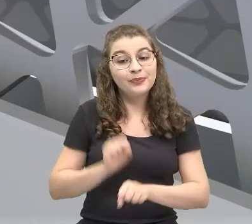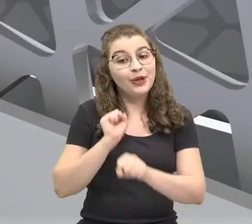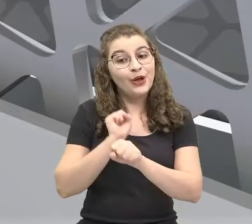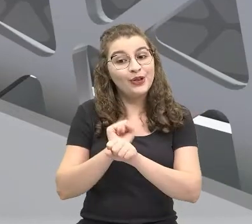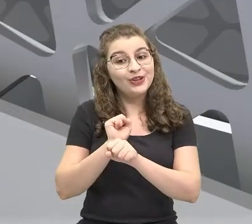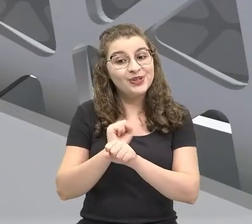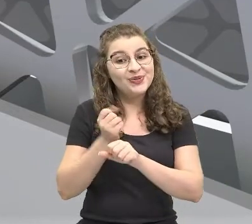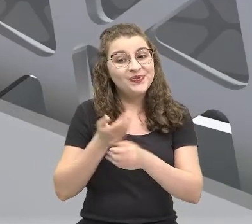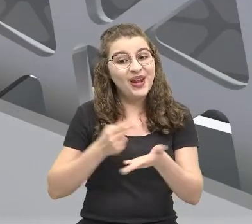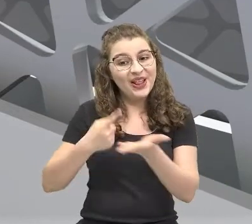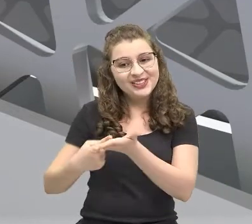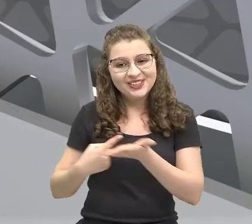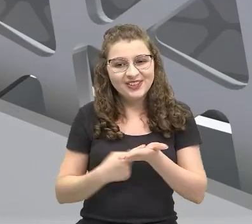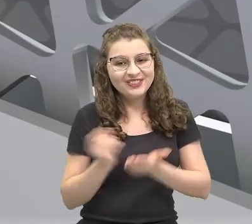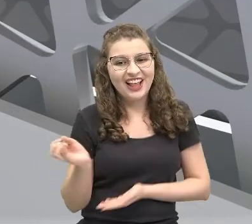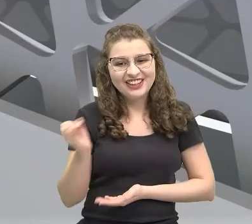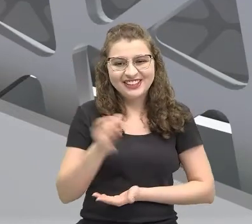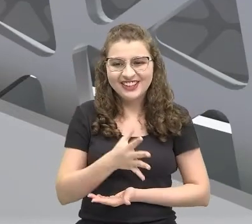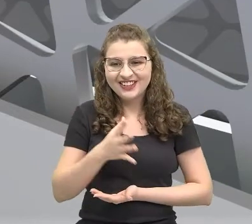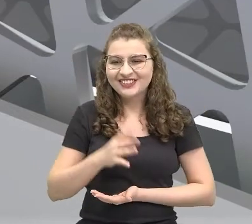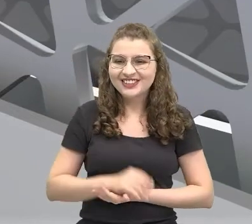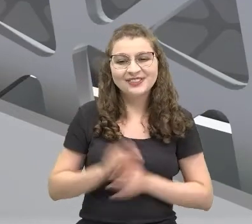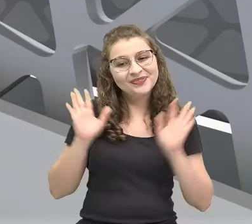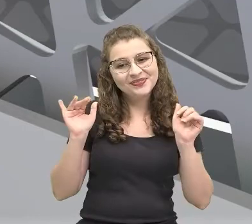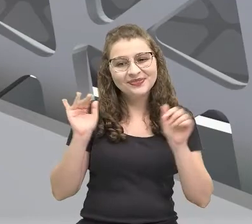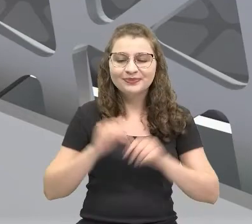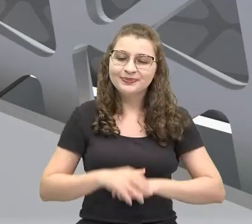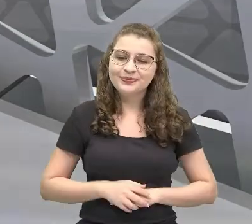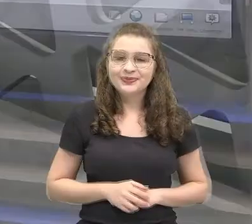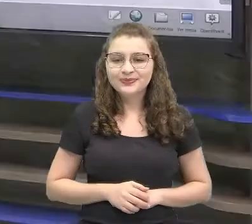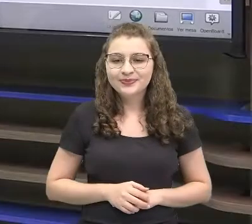novos convites e novas oportunidades. Até lá!